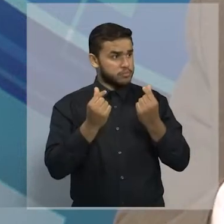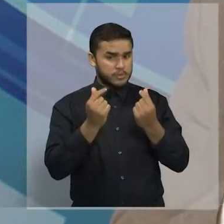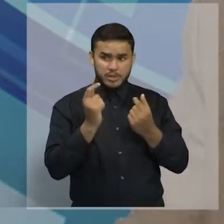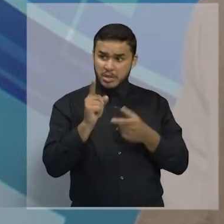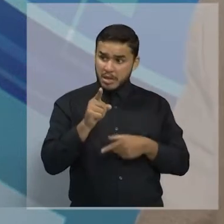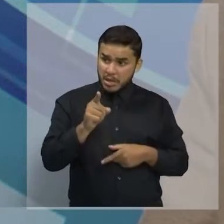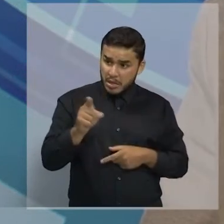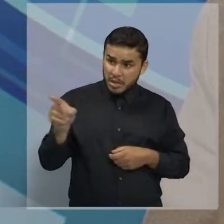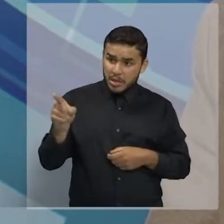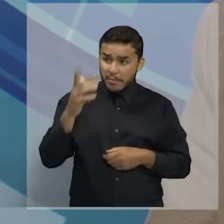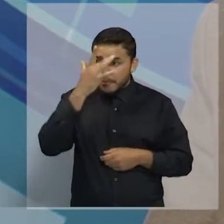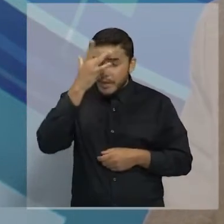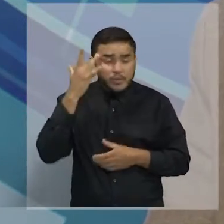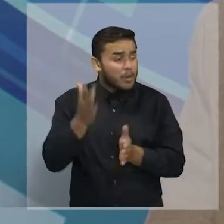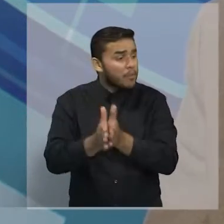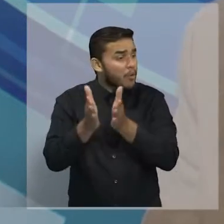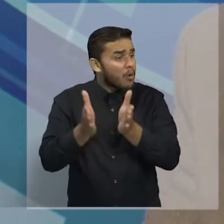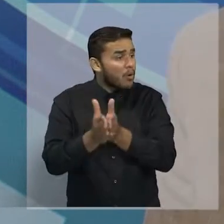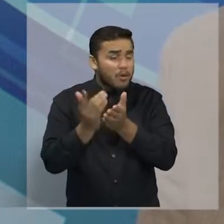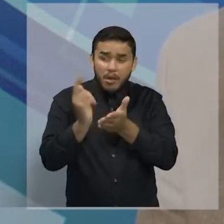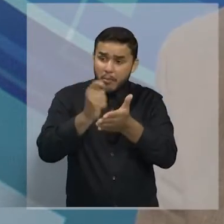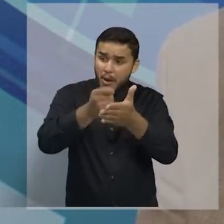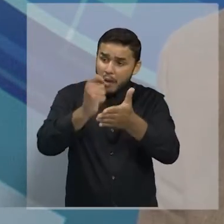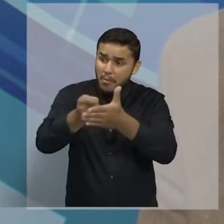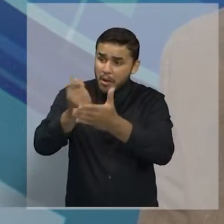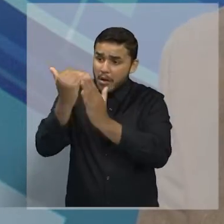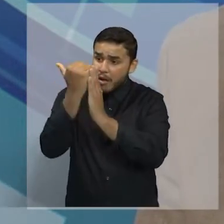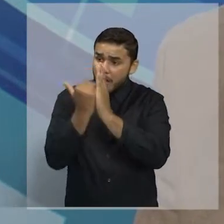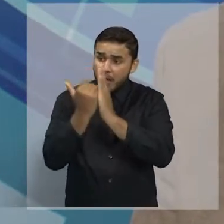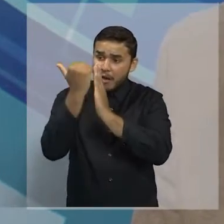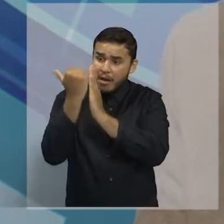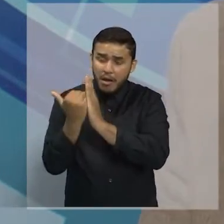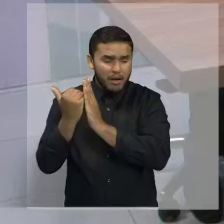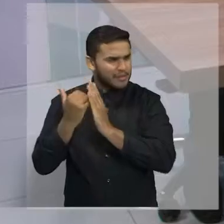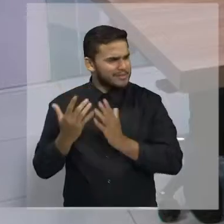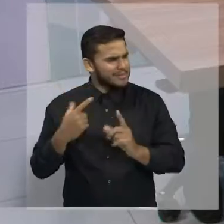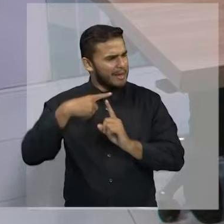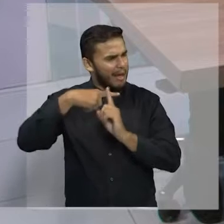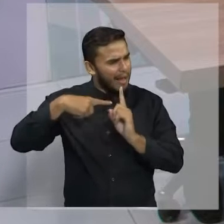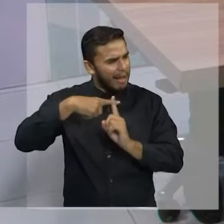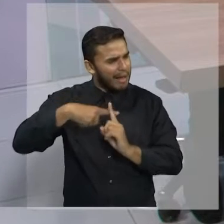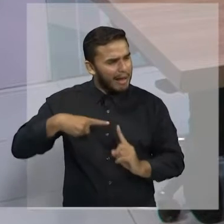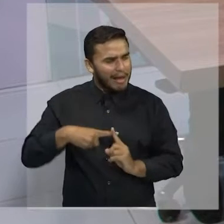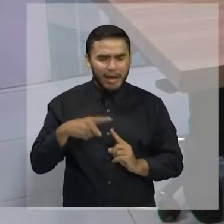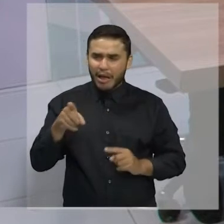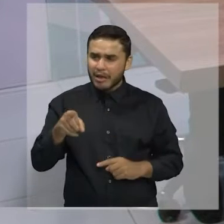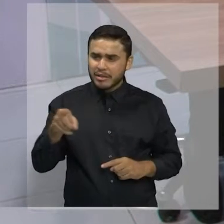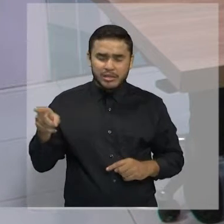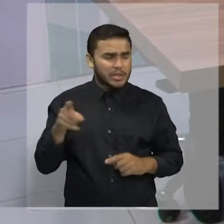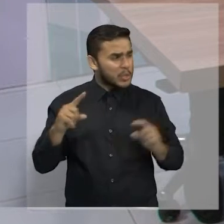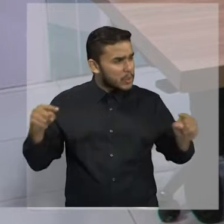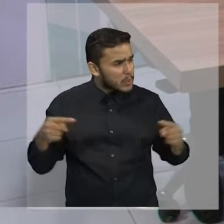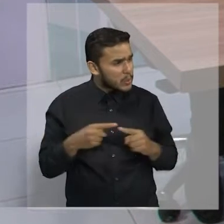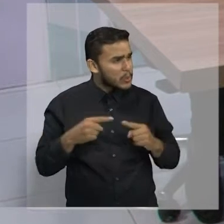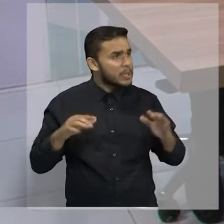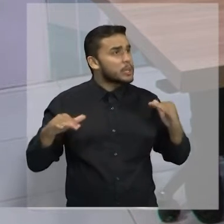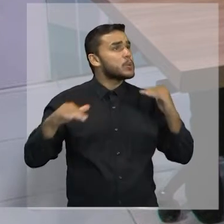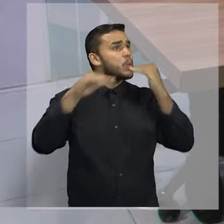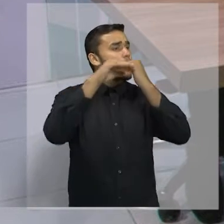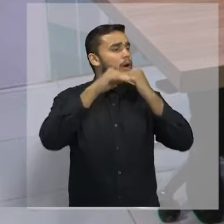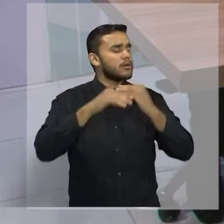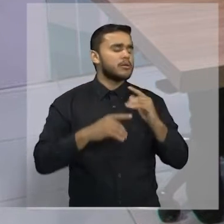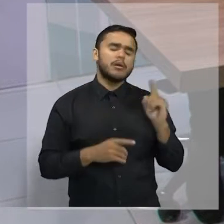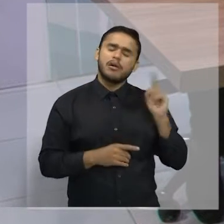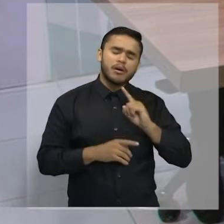como pessoas pobres. Então, se você tira... Que é o lado social da Previdência. Então é o seguinte, ó, não é